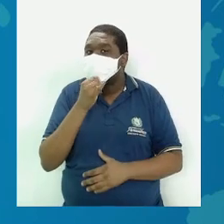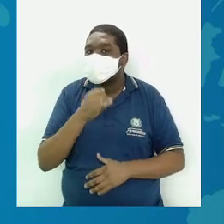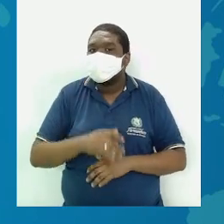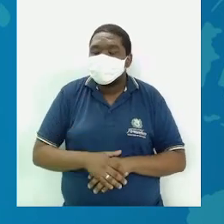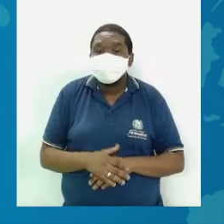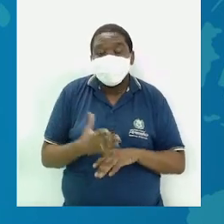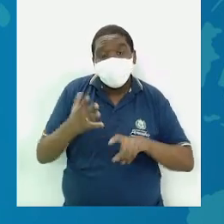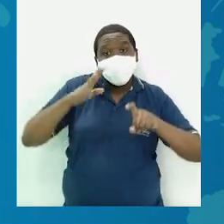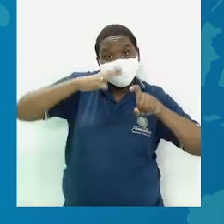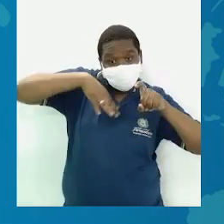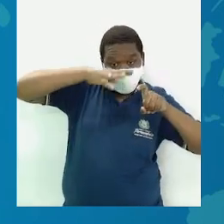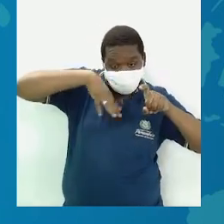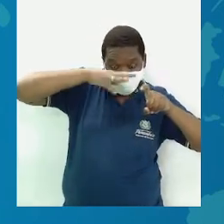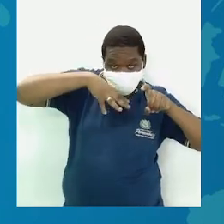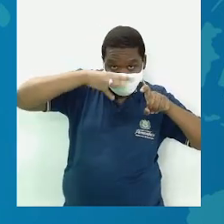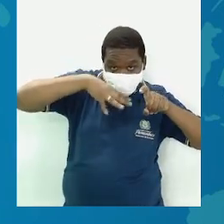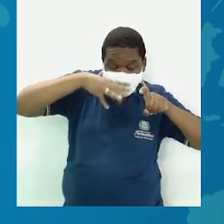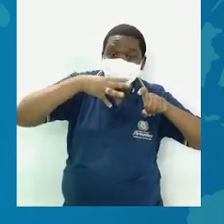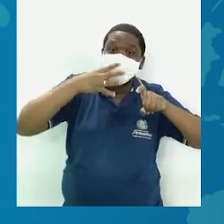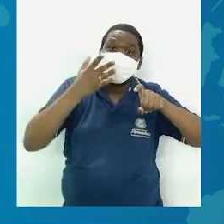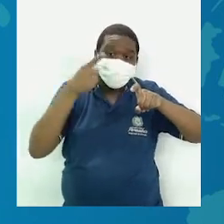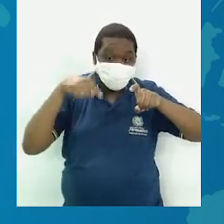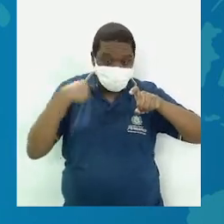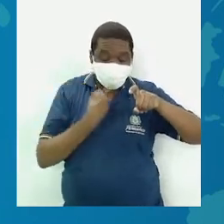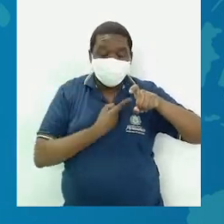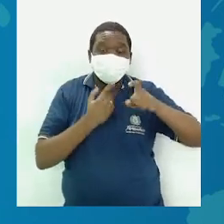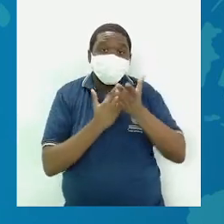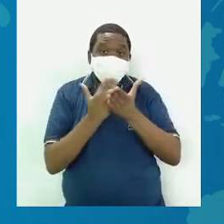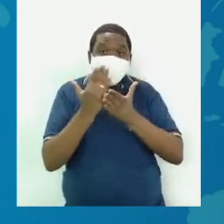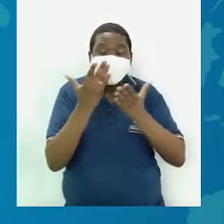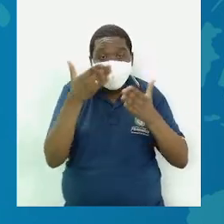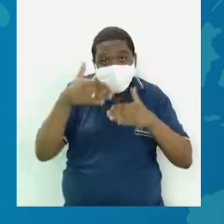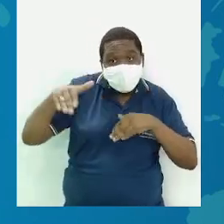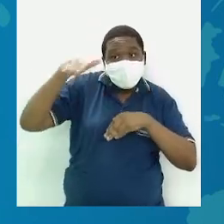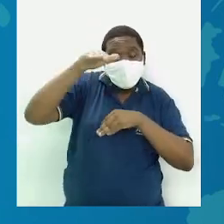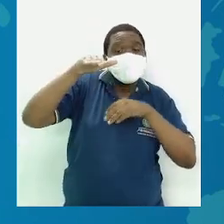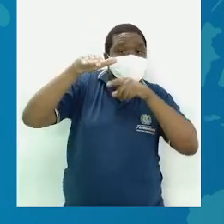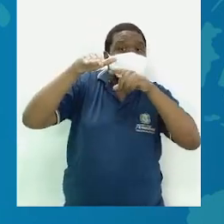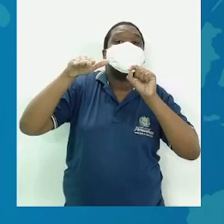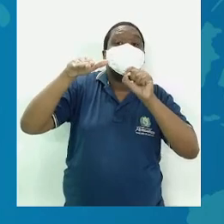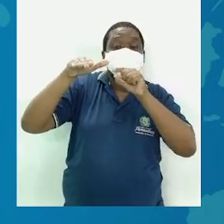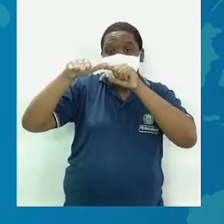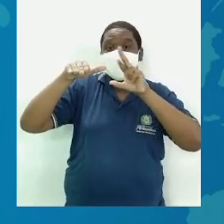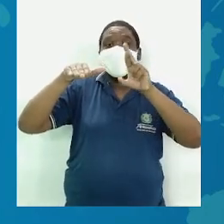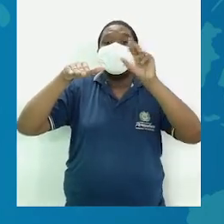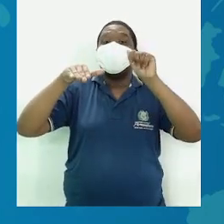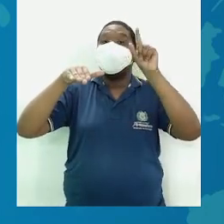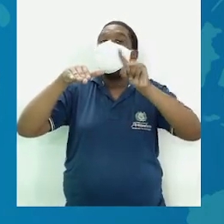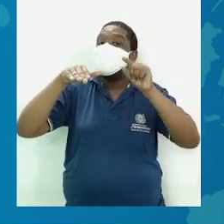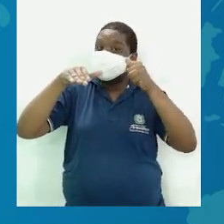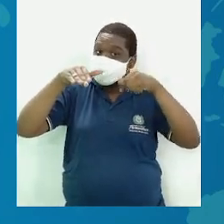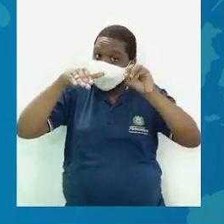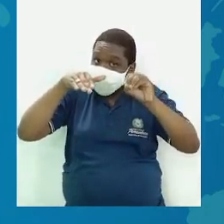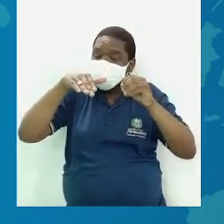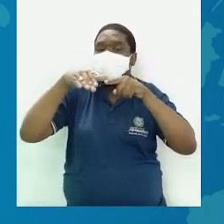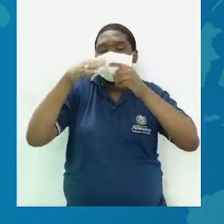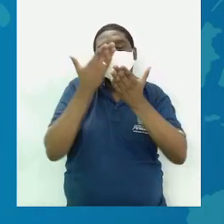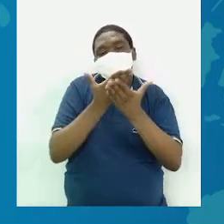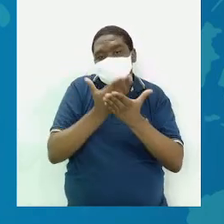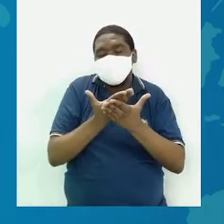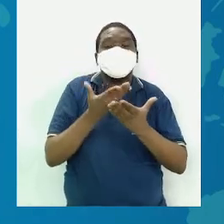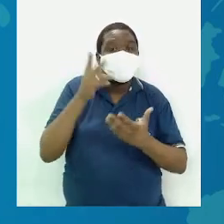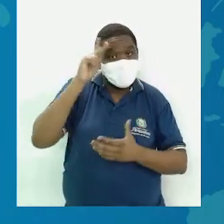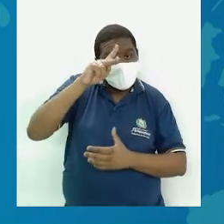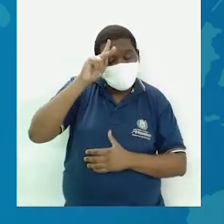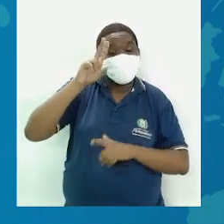do mito, né, para irmos à razão. Vocês lembram que nós estudamos sobre essa questão da mitologia dentro do conceito